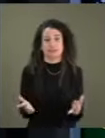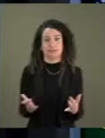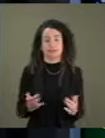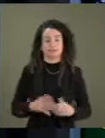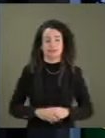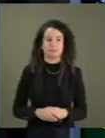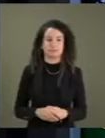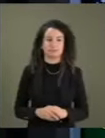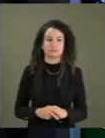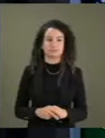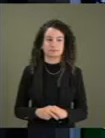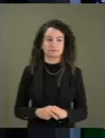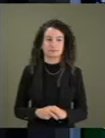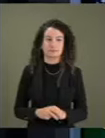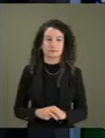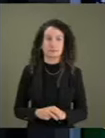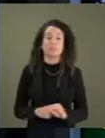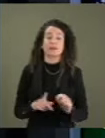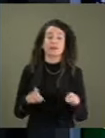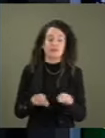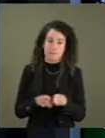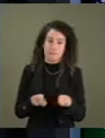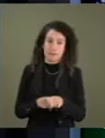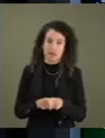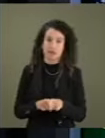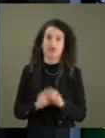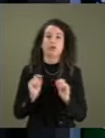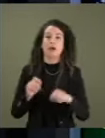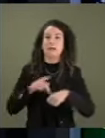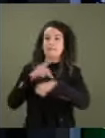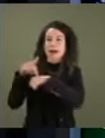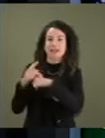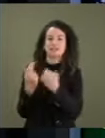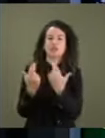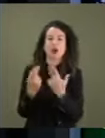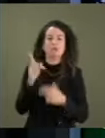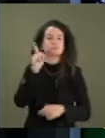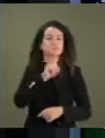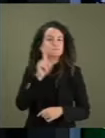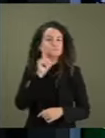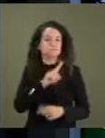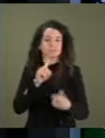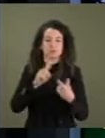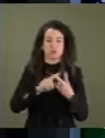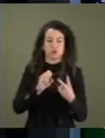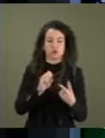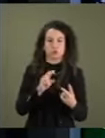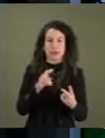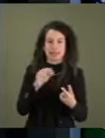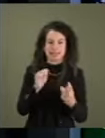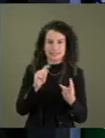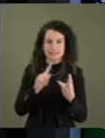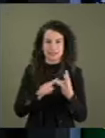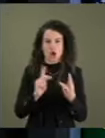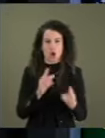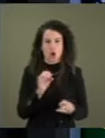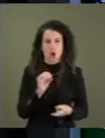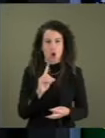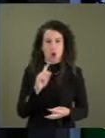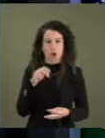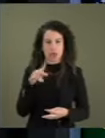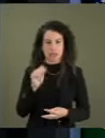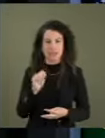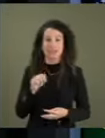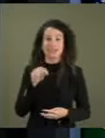Da mesma forma, em países como os Estados Unidos, Suécia, Holanda, a flexibilização